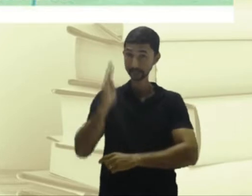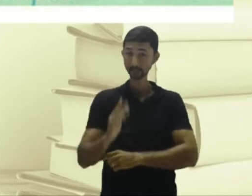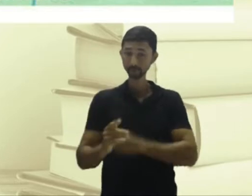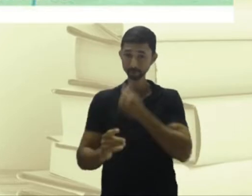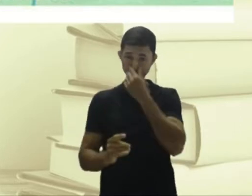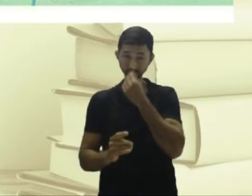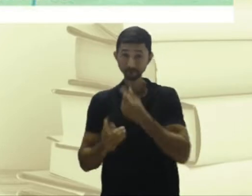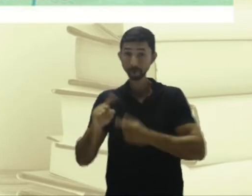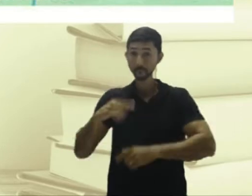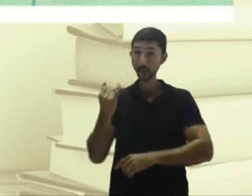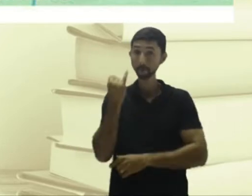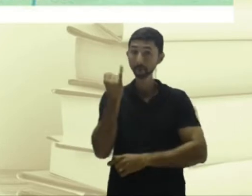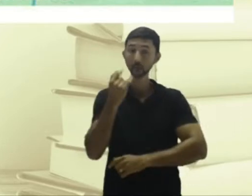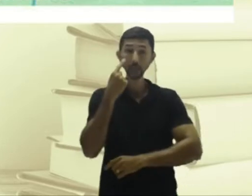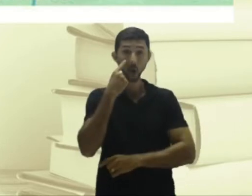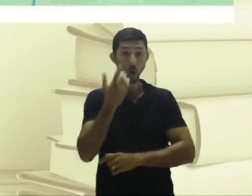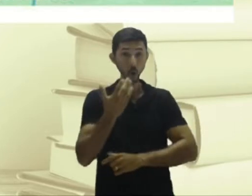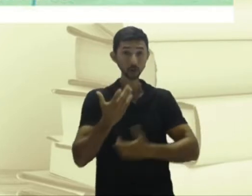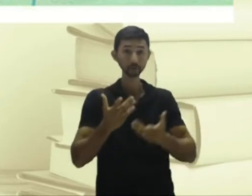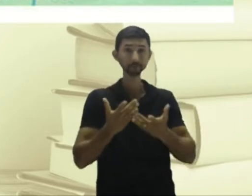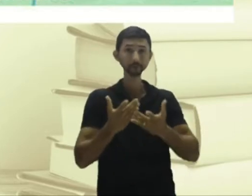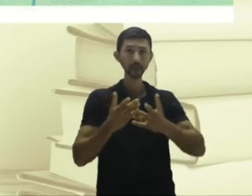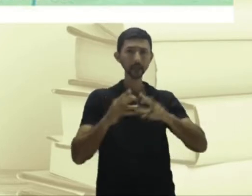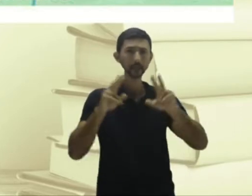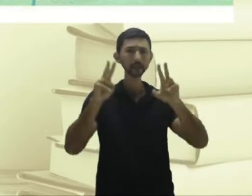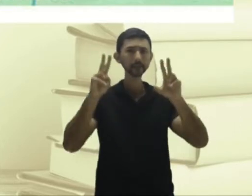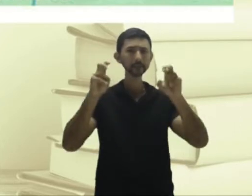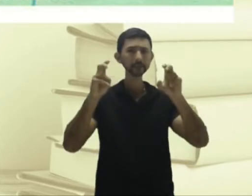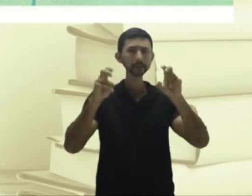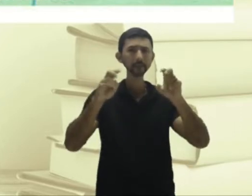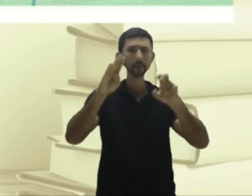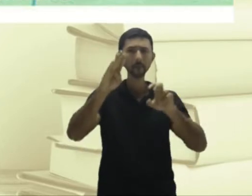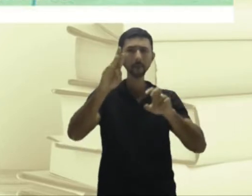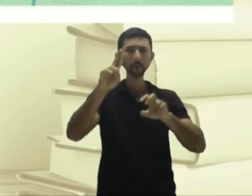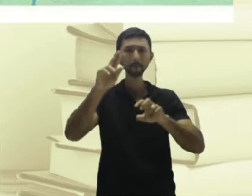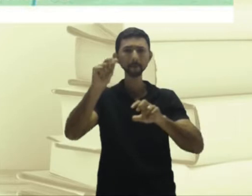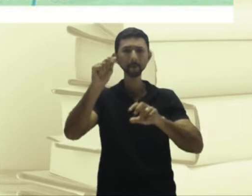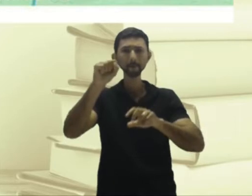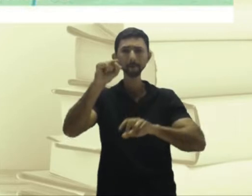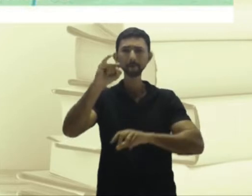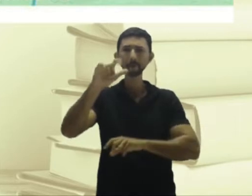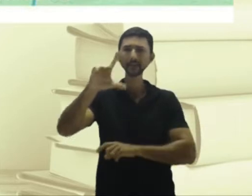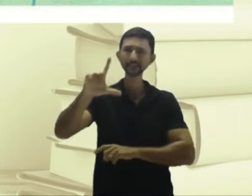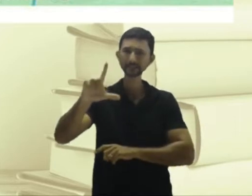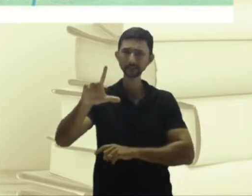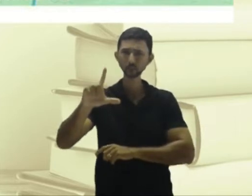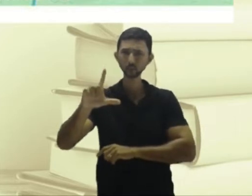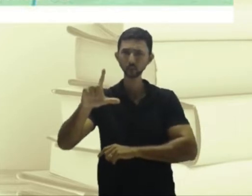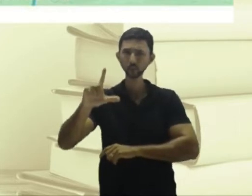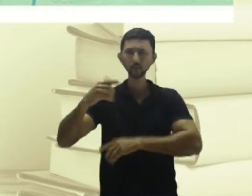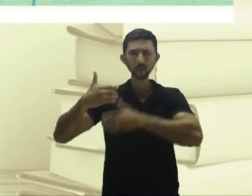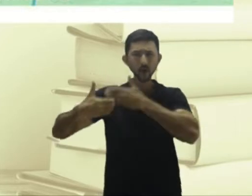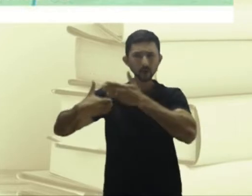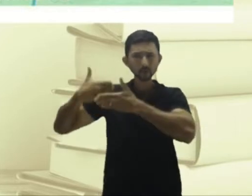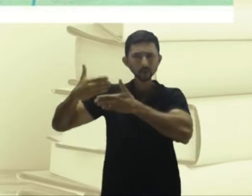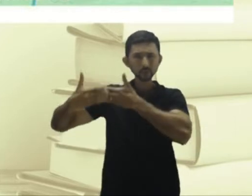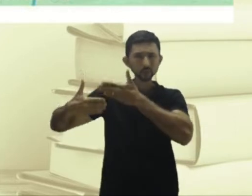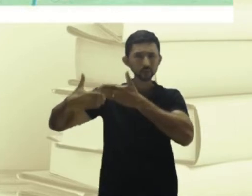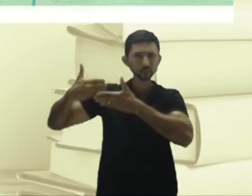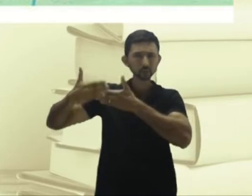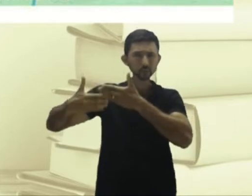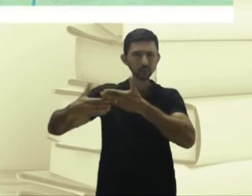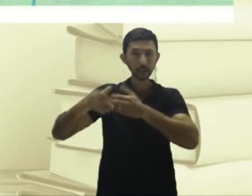gente chamar a atenção que, na verdade, o termo Brasil é uma construção que vai ocorrer ao longo do